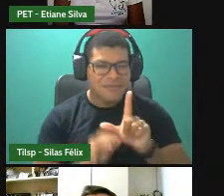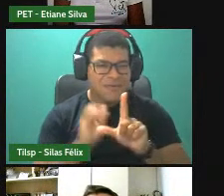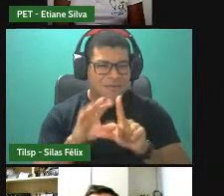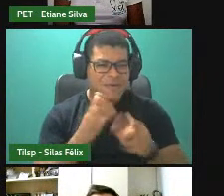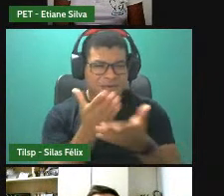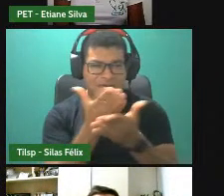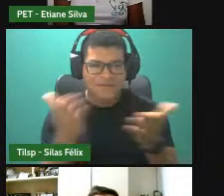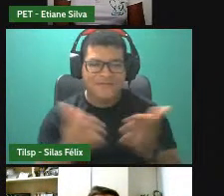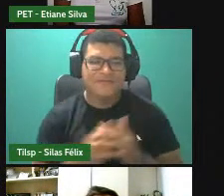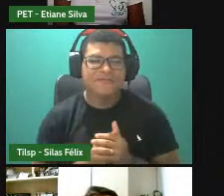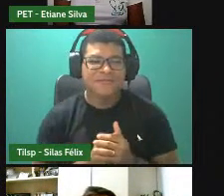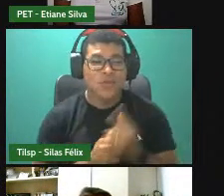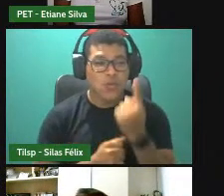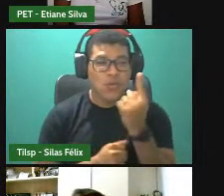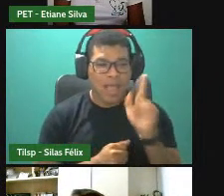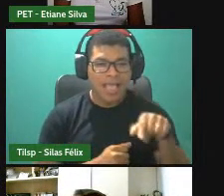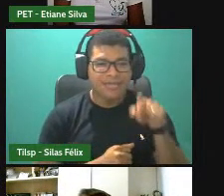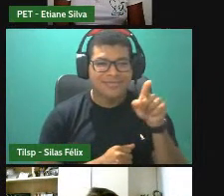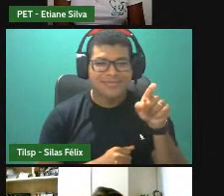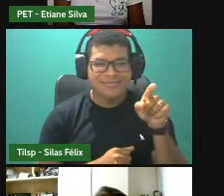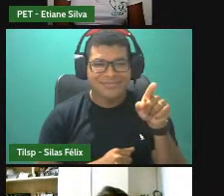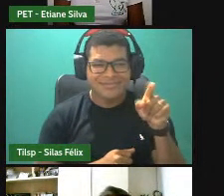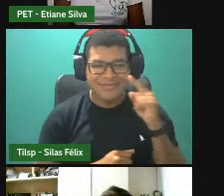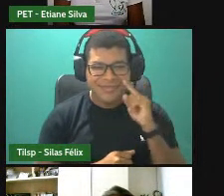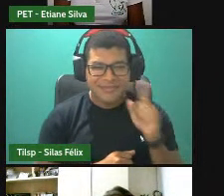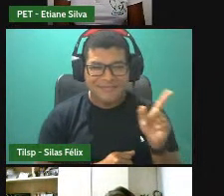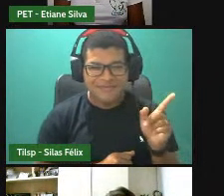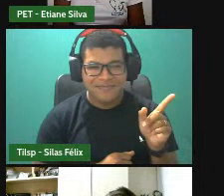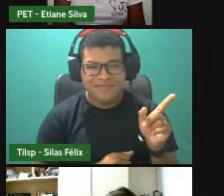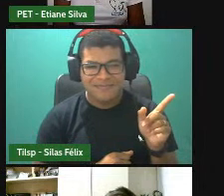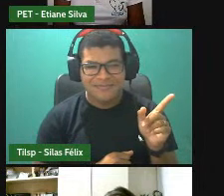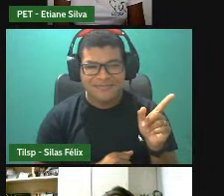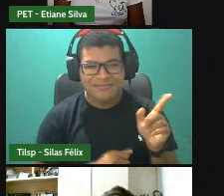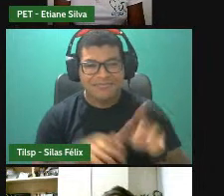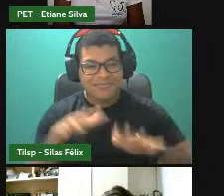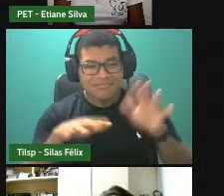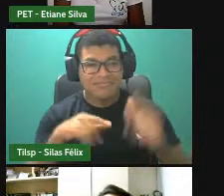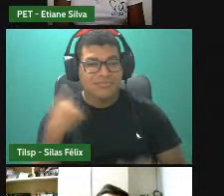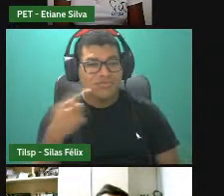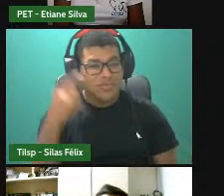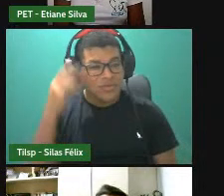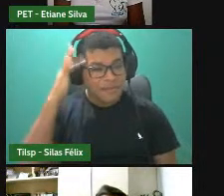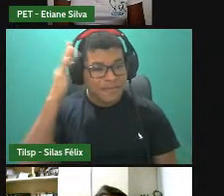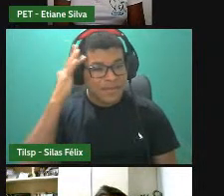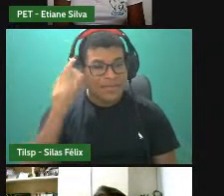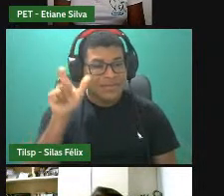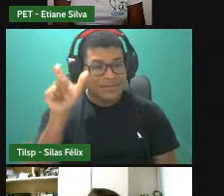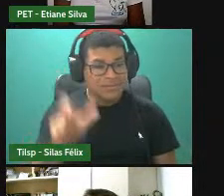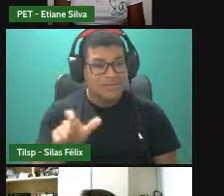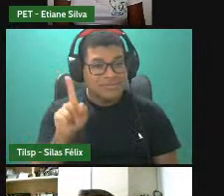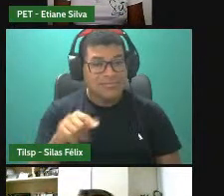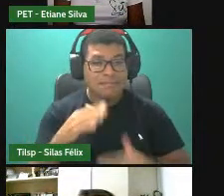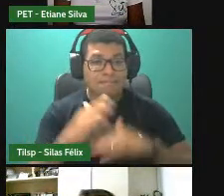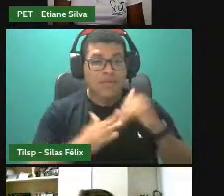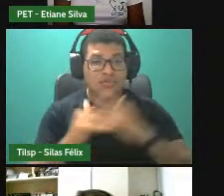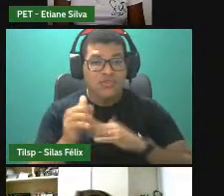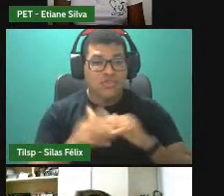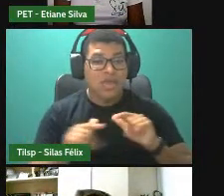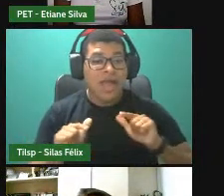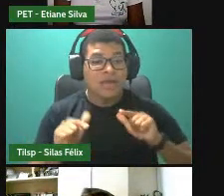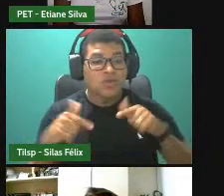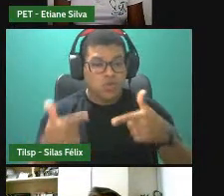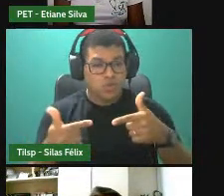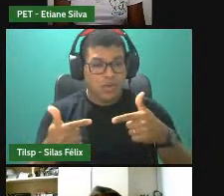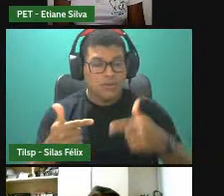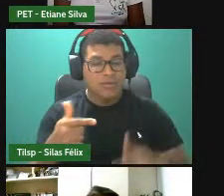vocês. Uma delas é essa, né, que quando a gente pensa em um profissional aí atuando na odontologia legal, muitas vezes vai